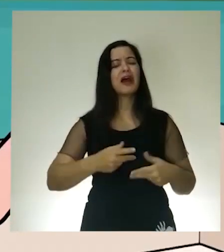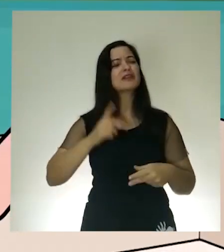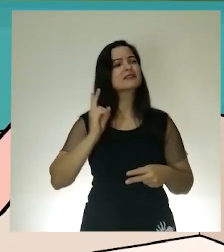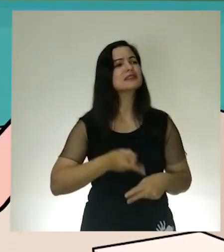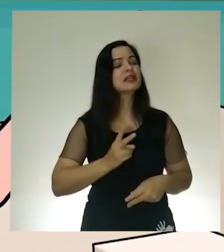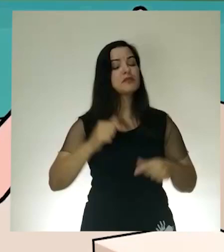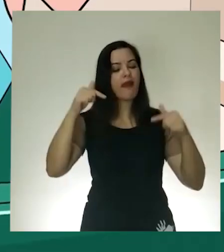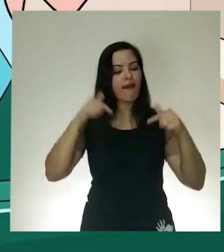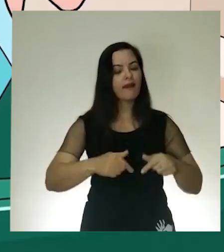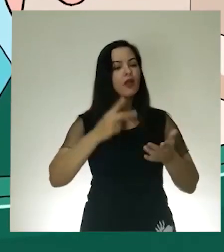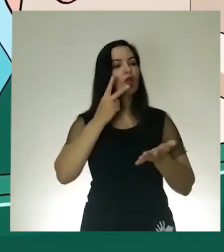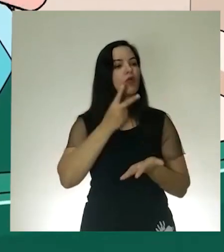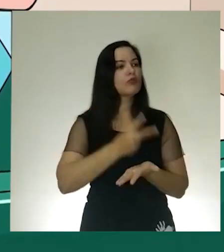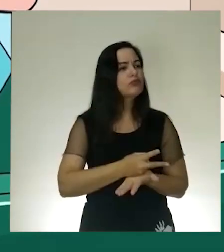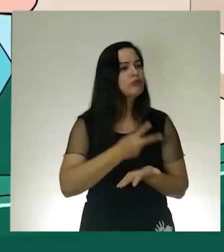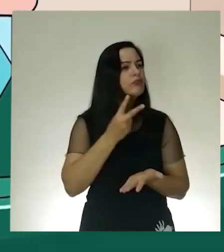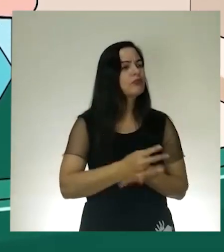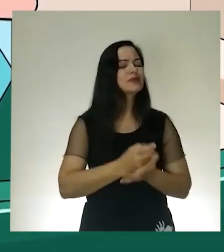mesmo lugar.